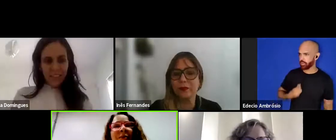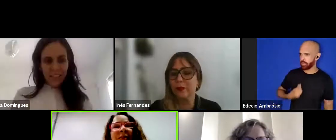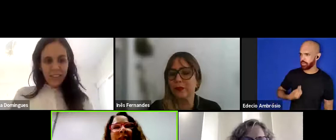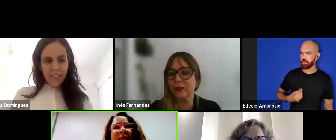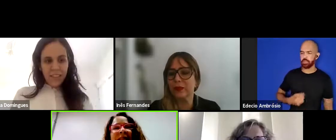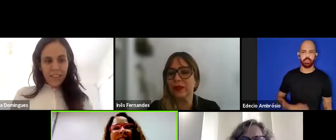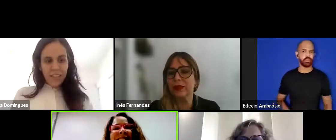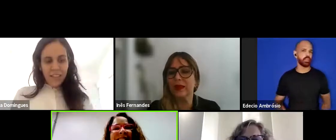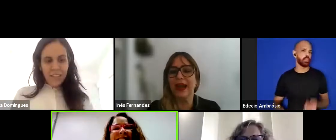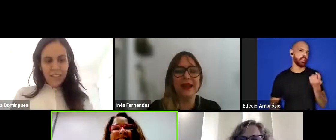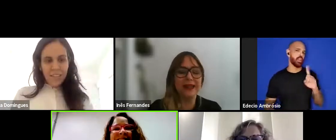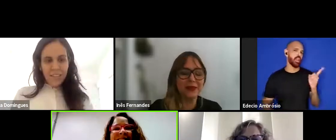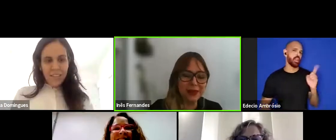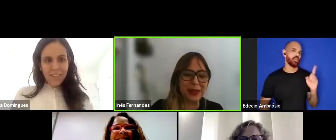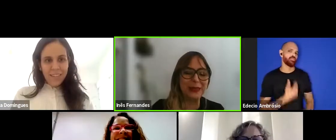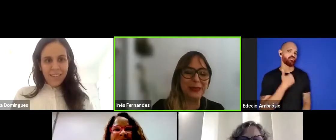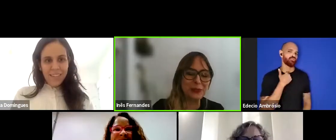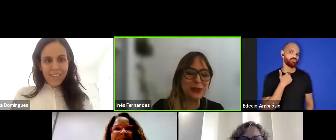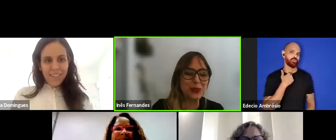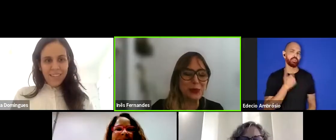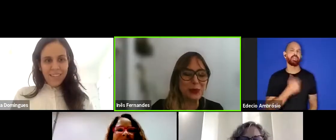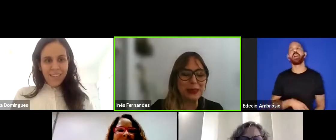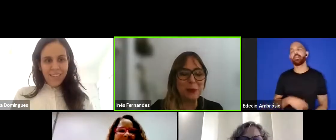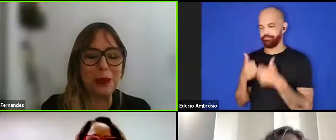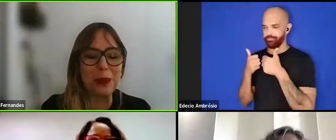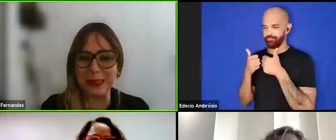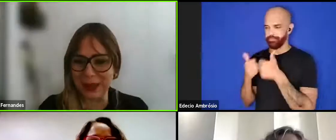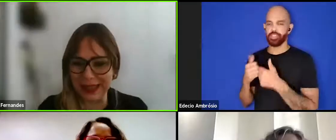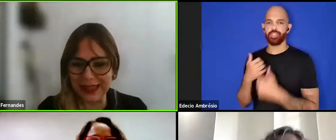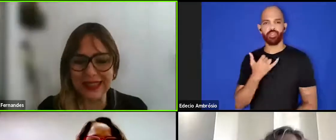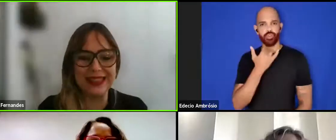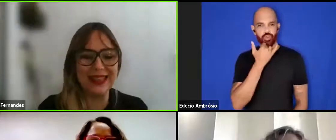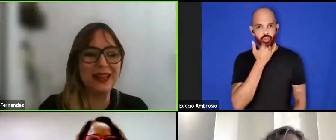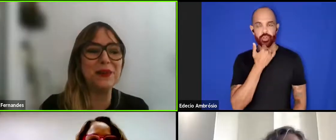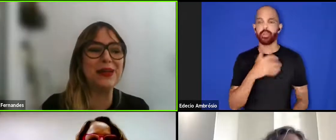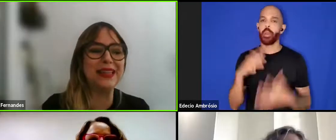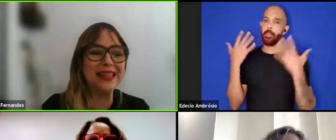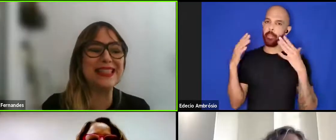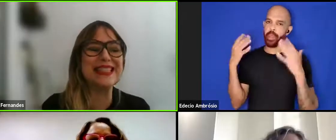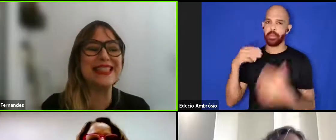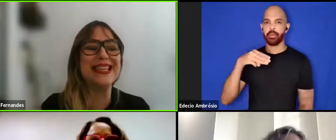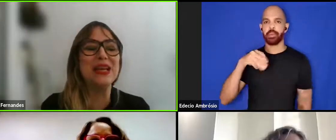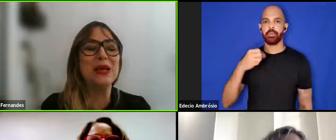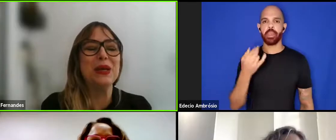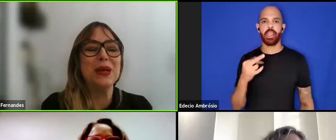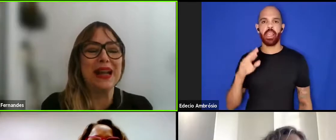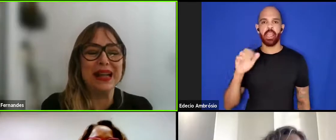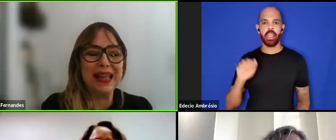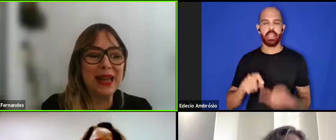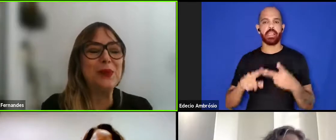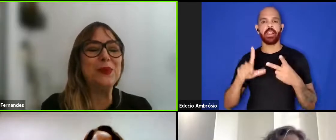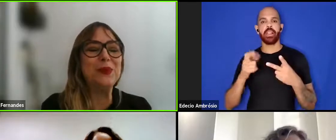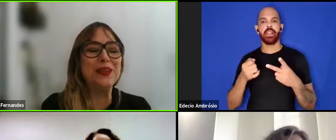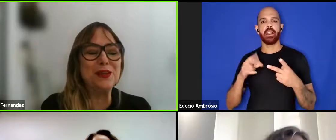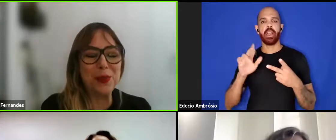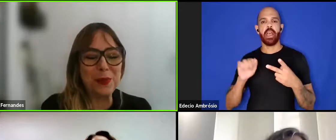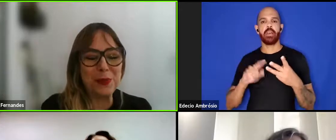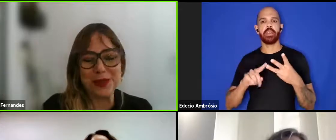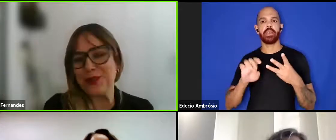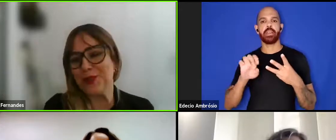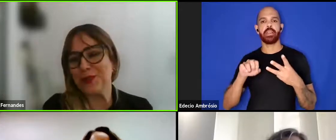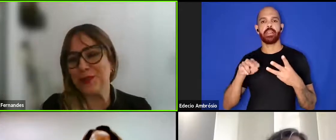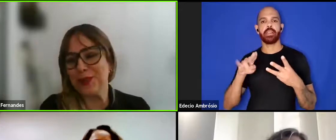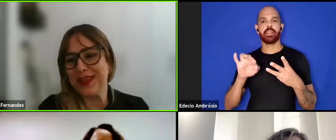Não, eles não puderam estar. Desculpa. Então, parabéns, Maíra, Laura, Nirtes, Raquel e